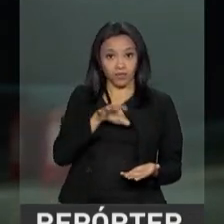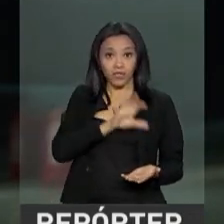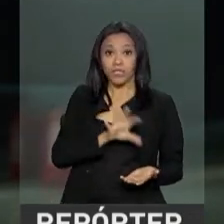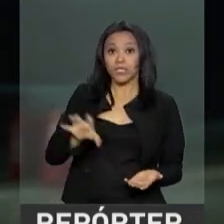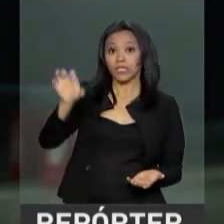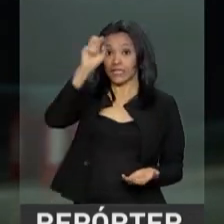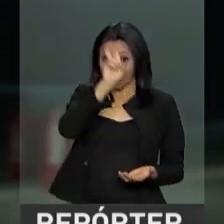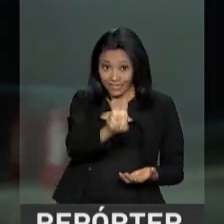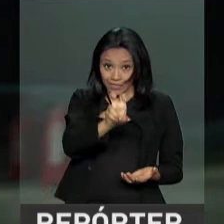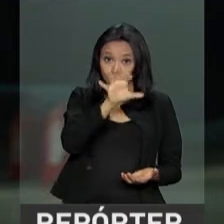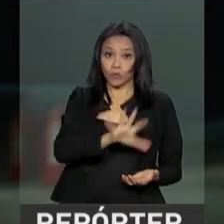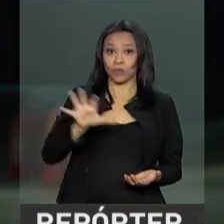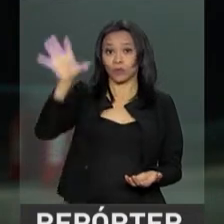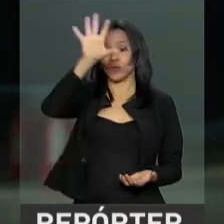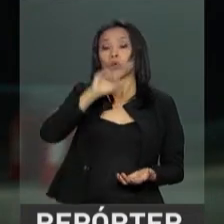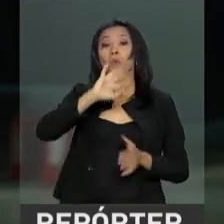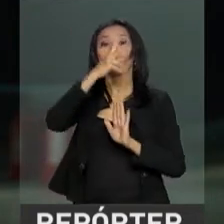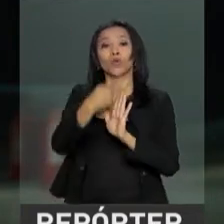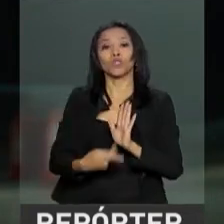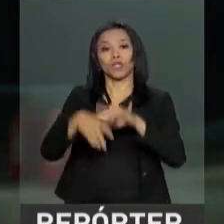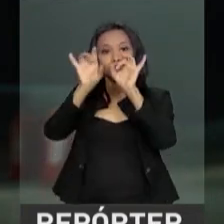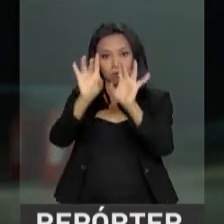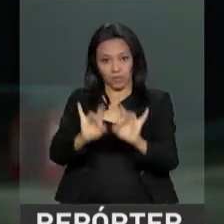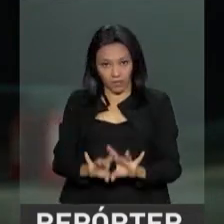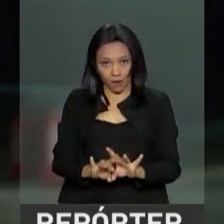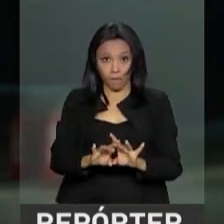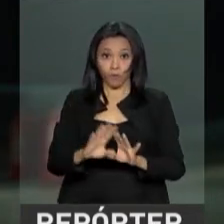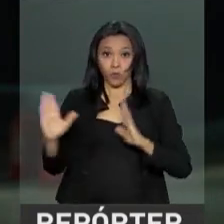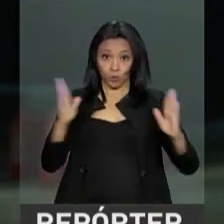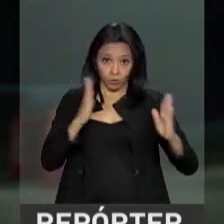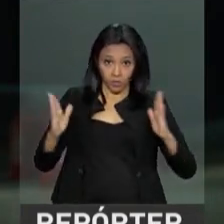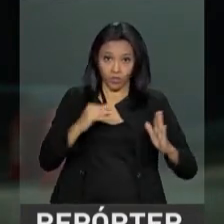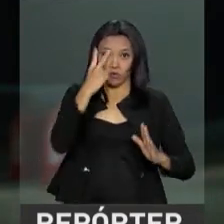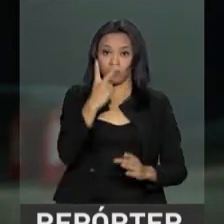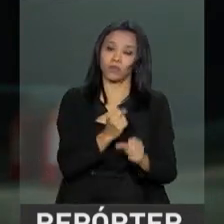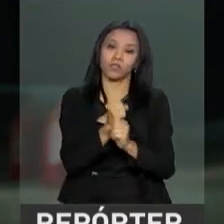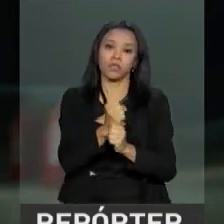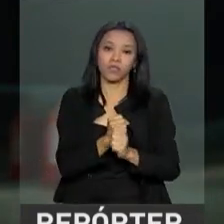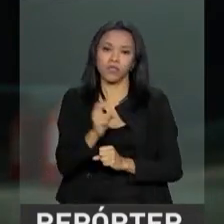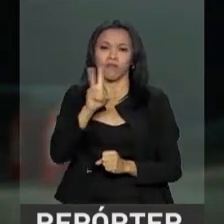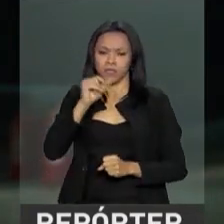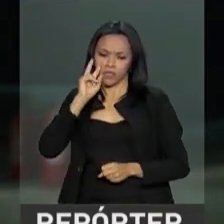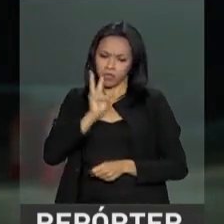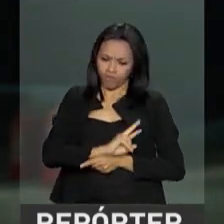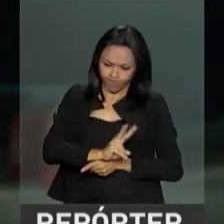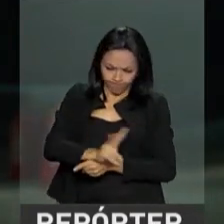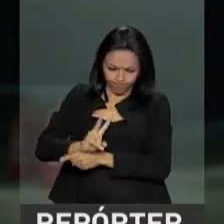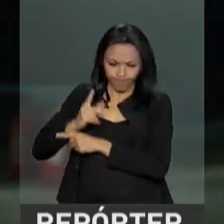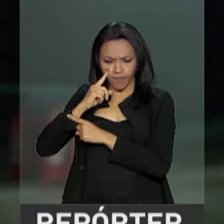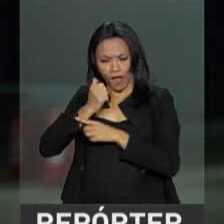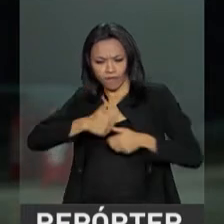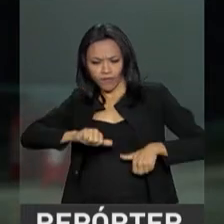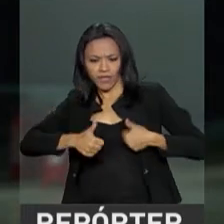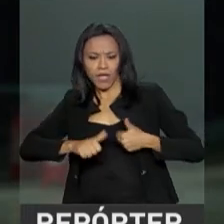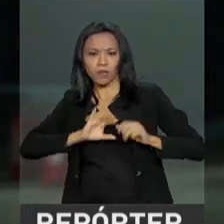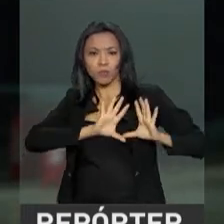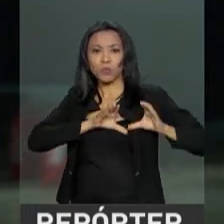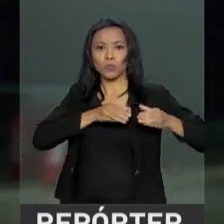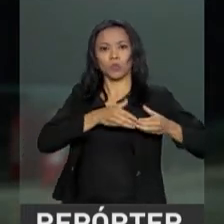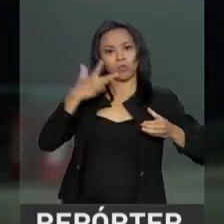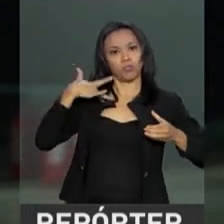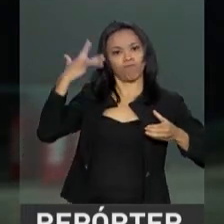participar de um projeto especial durante dois anos serão monitoradas e avaliadas por especialistas